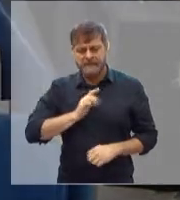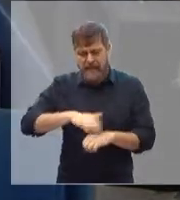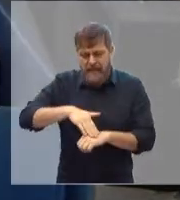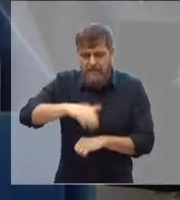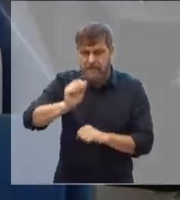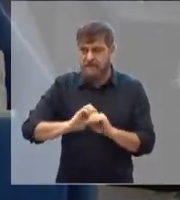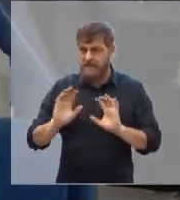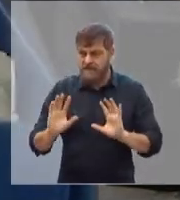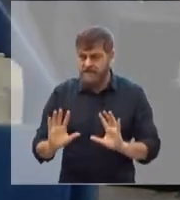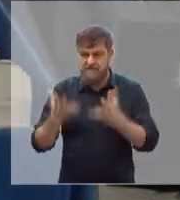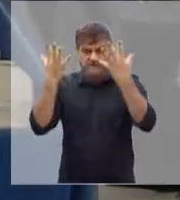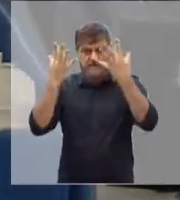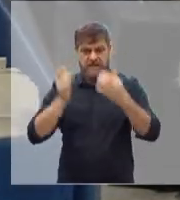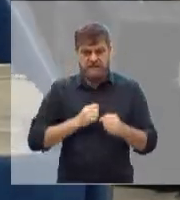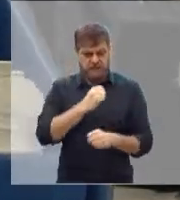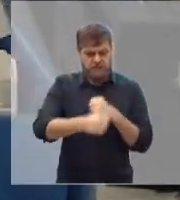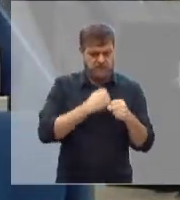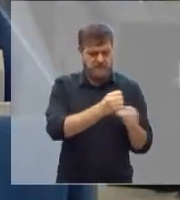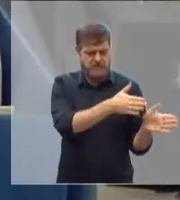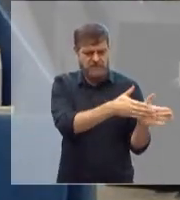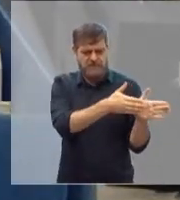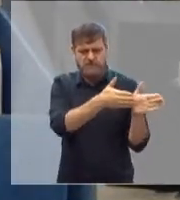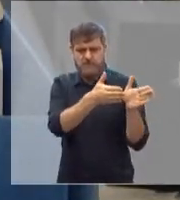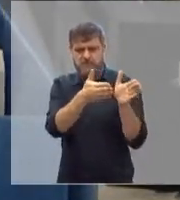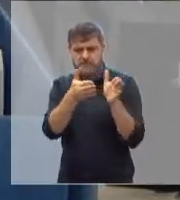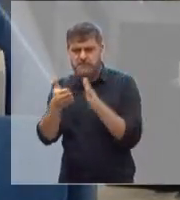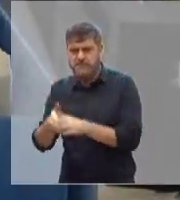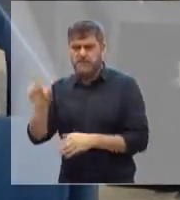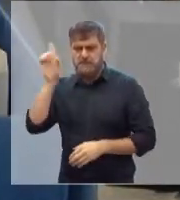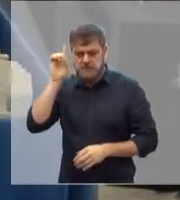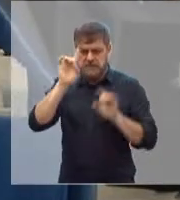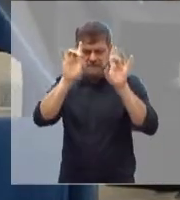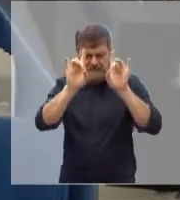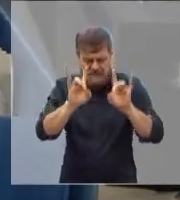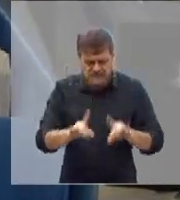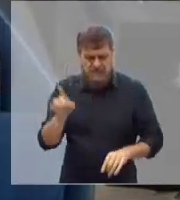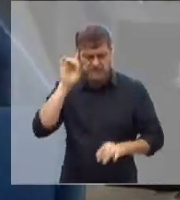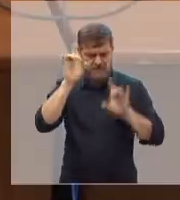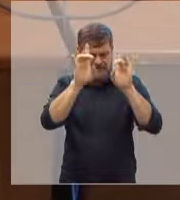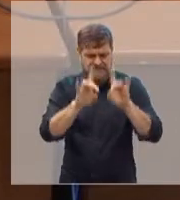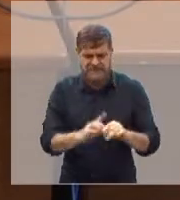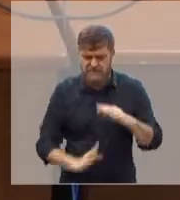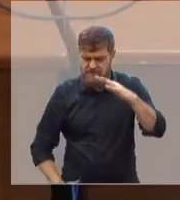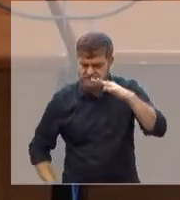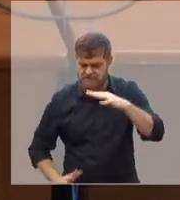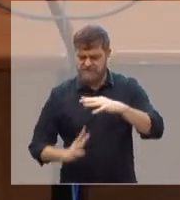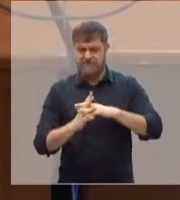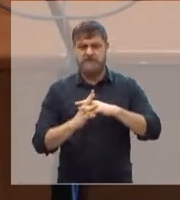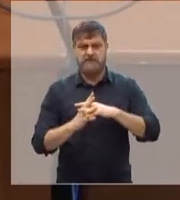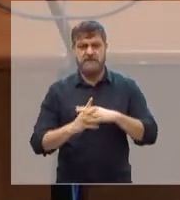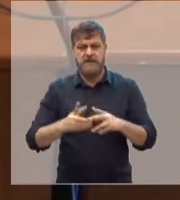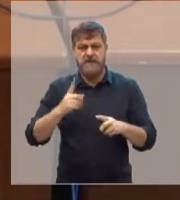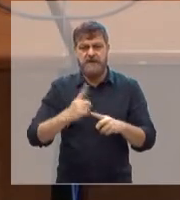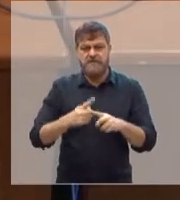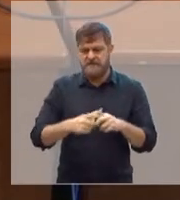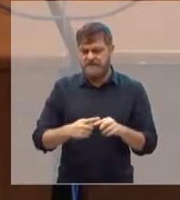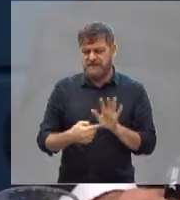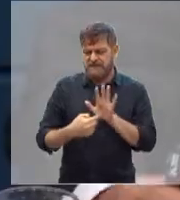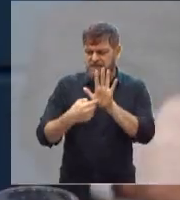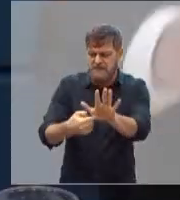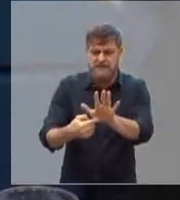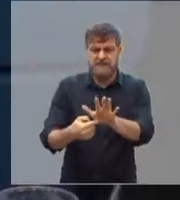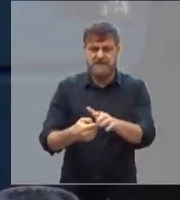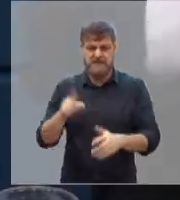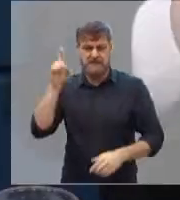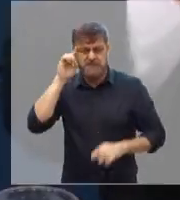tínhamos mais comemorações durante esse ano do que o ano permitiria, né? Então estava saturado tudo, porque você